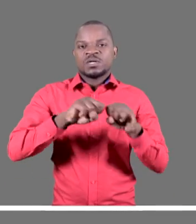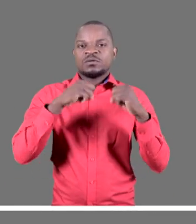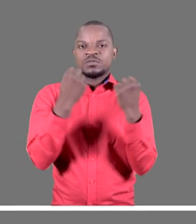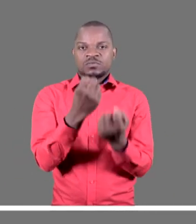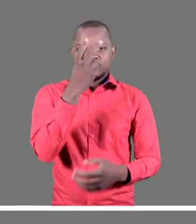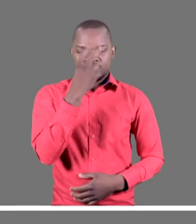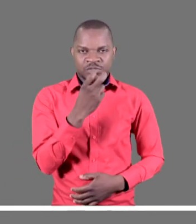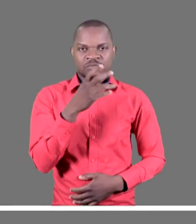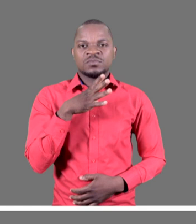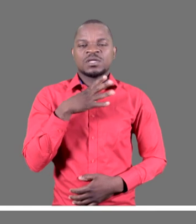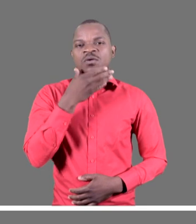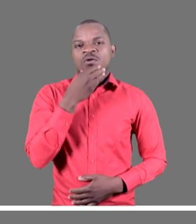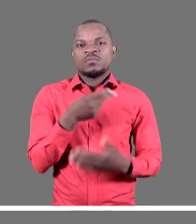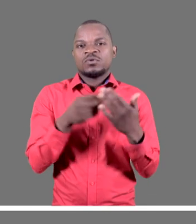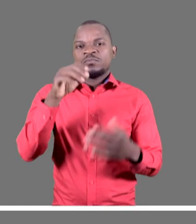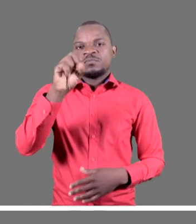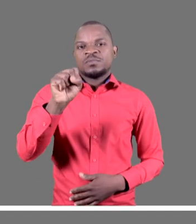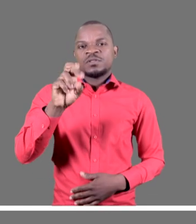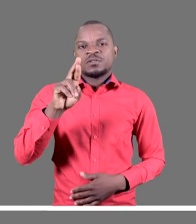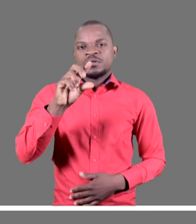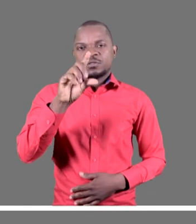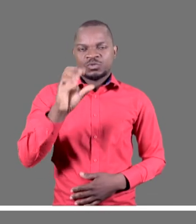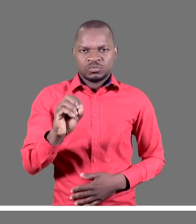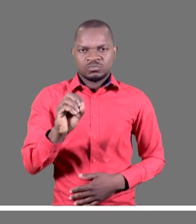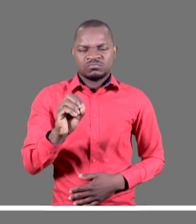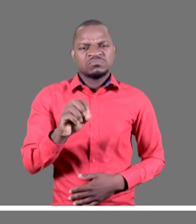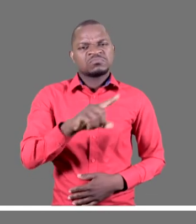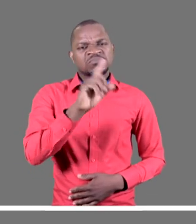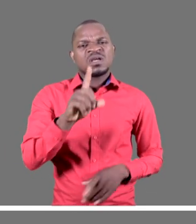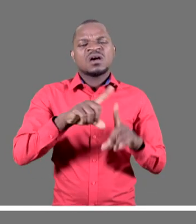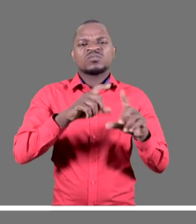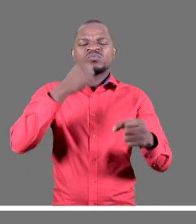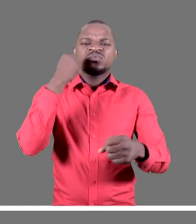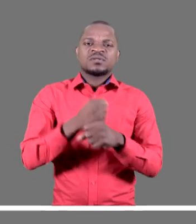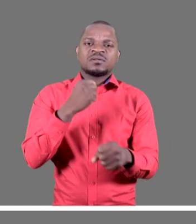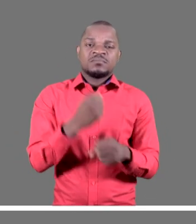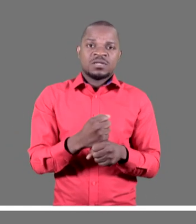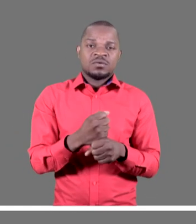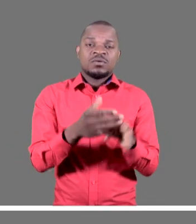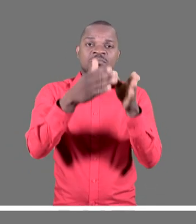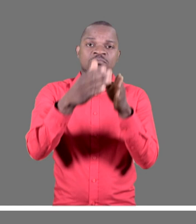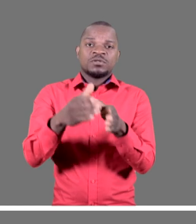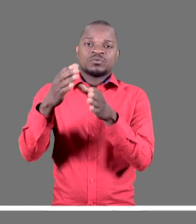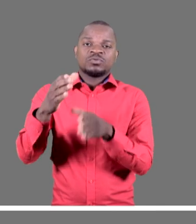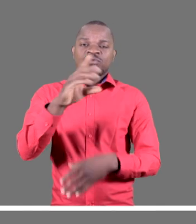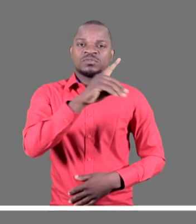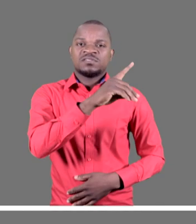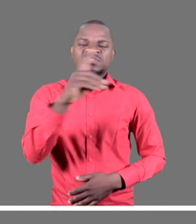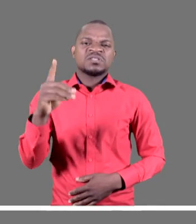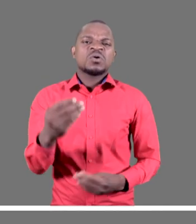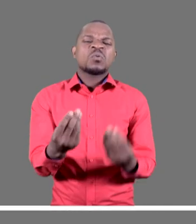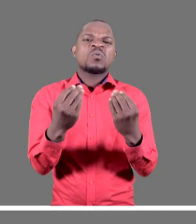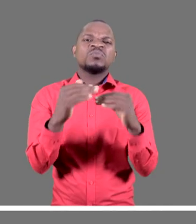com deficiência é o acesso ao emprego. Como avalia a empregabilidade das pessoas com deficiência em geral